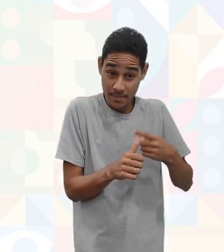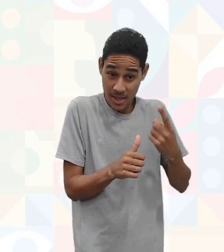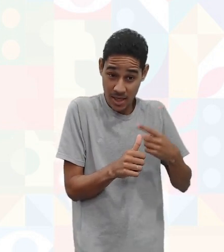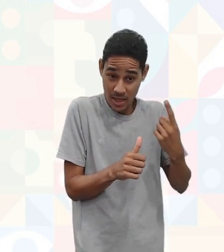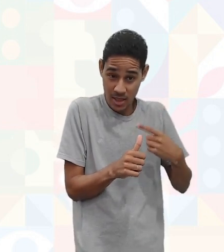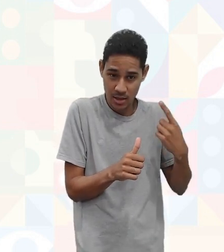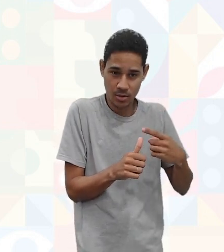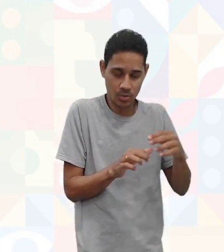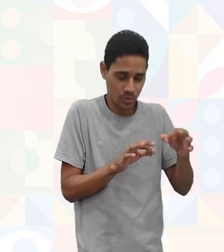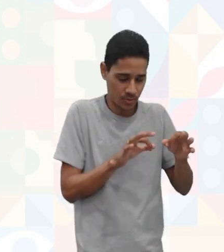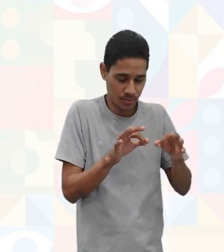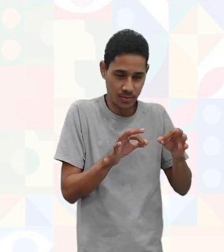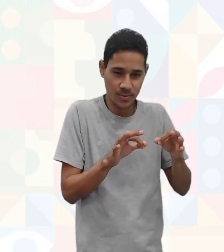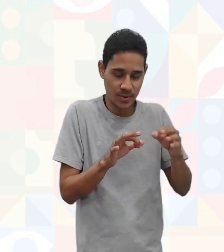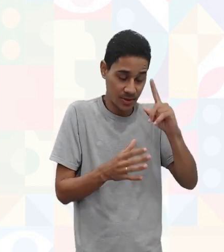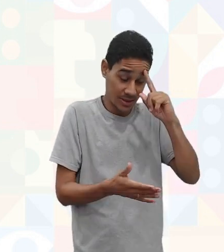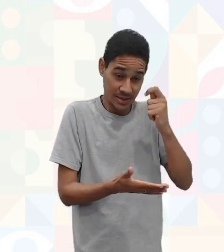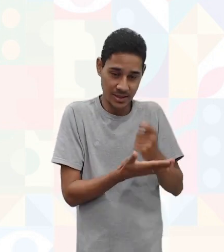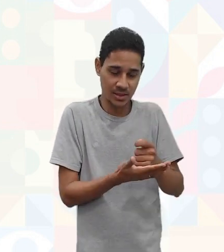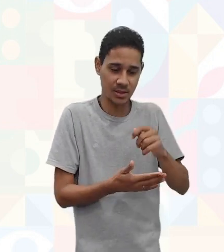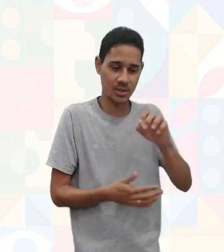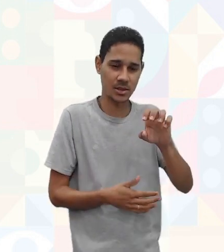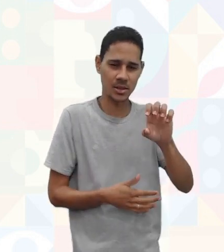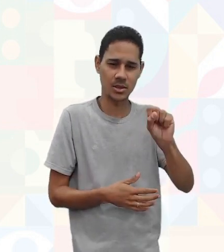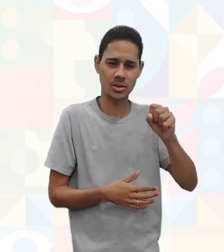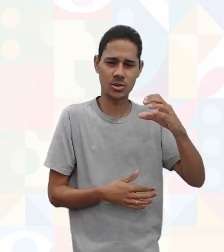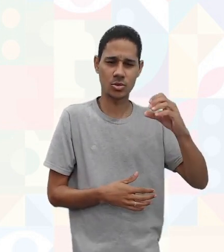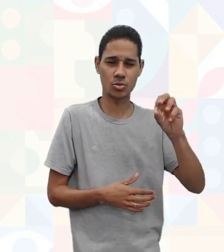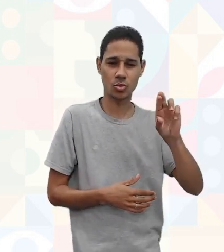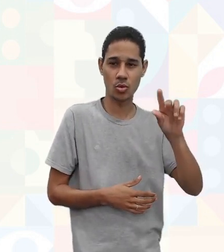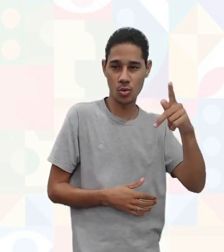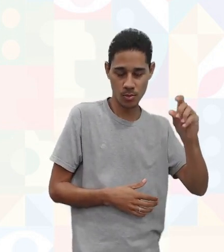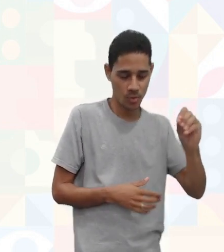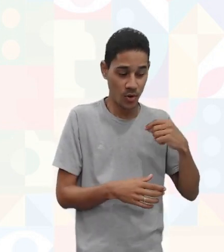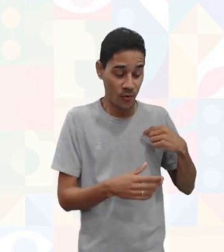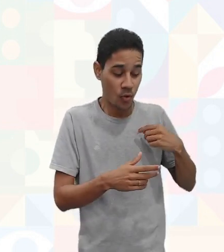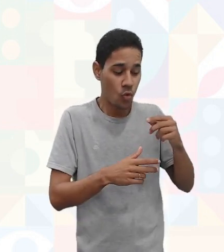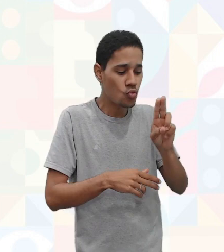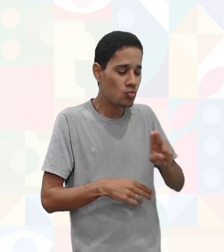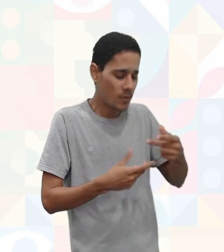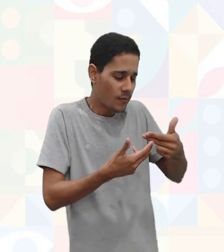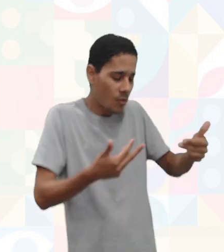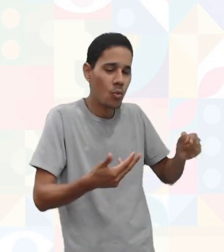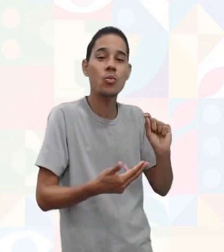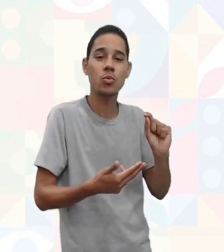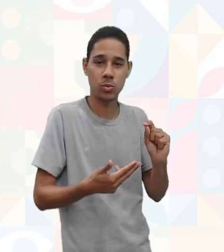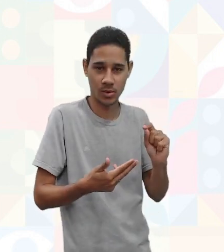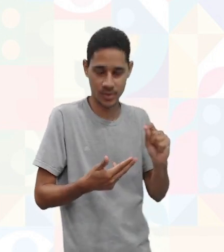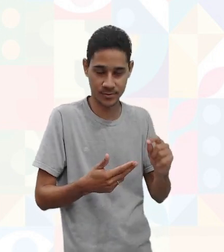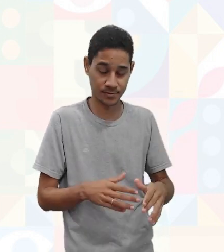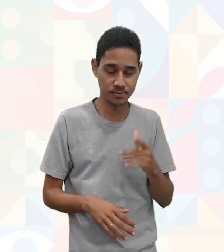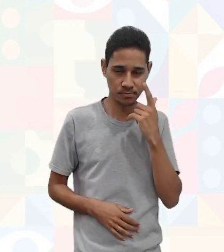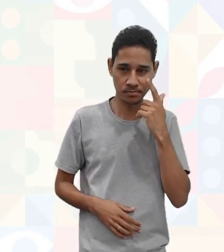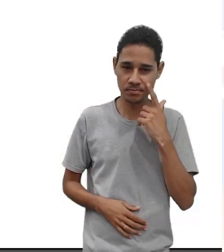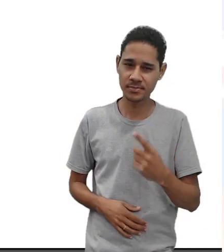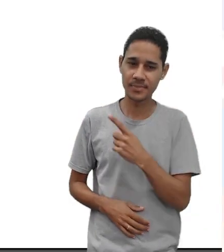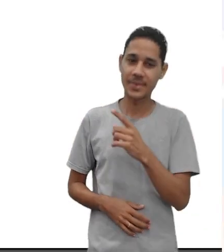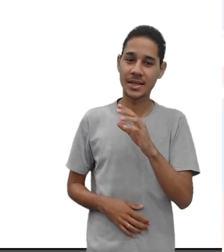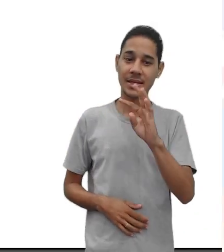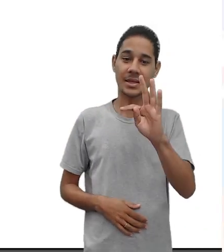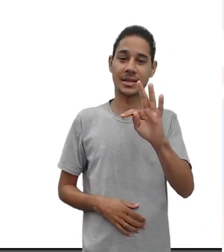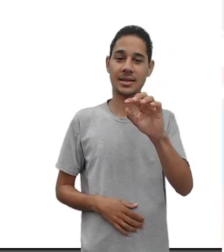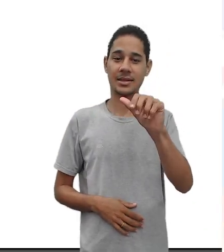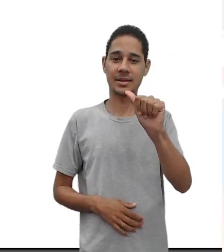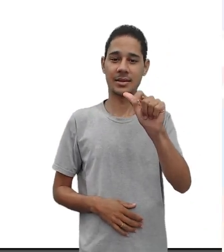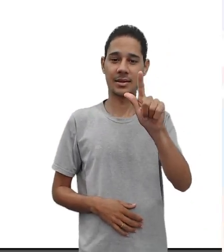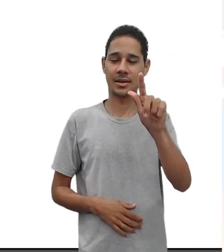vai envolver, quais são os recursos que a gente vai utilizar naquele projeto. Tags HTML, né? As